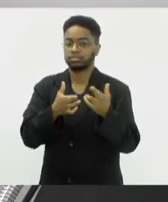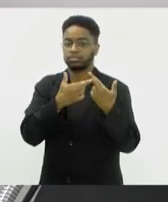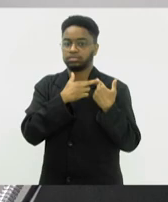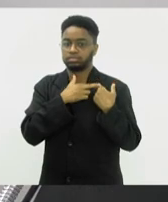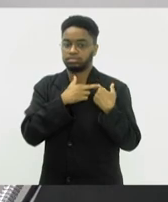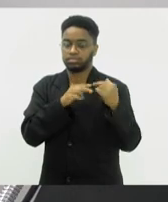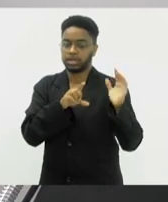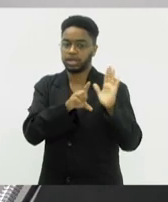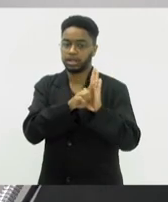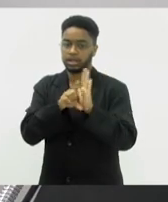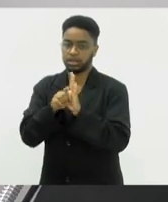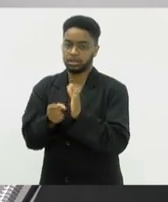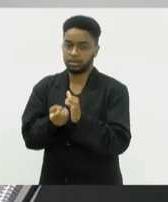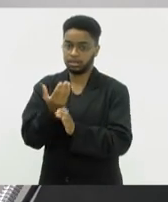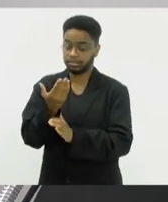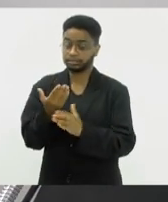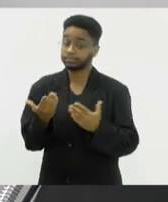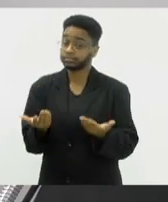E,